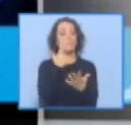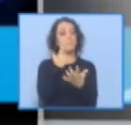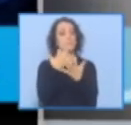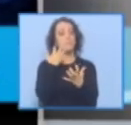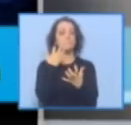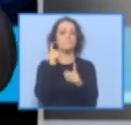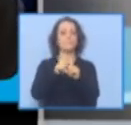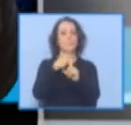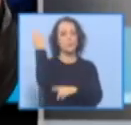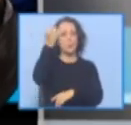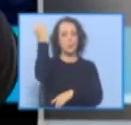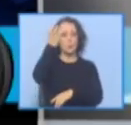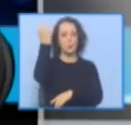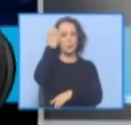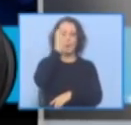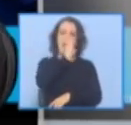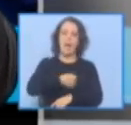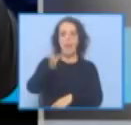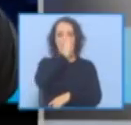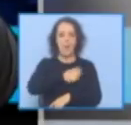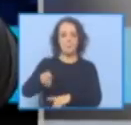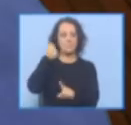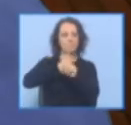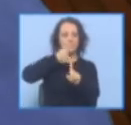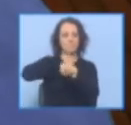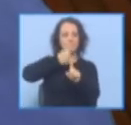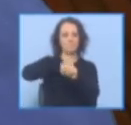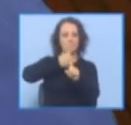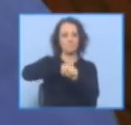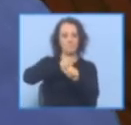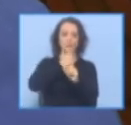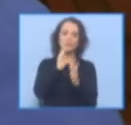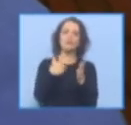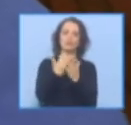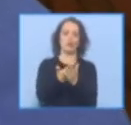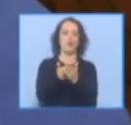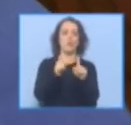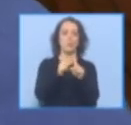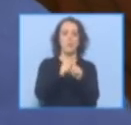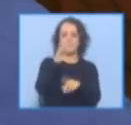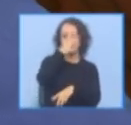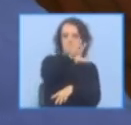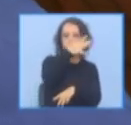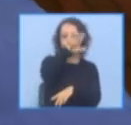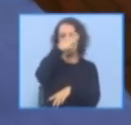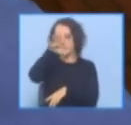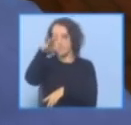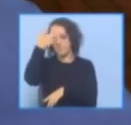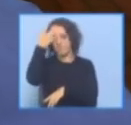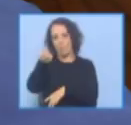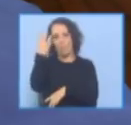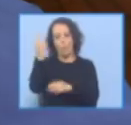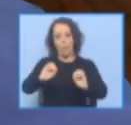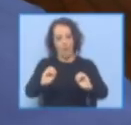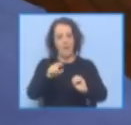cultura de combate que desvirtuou o outro e foram produtores de intolerância a vários níveis. E, portanto, tudo